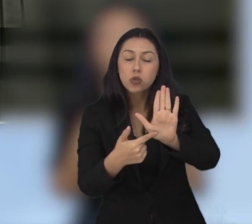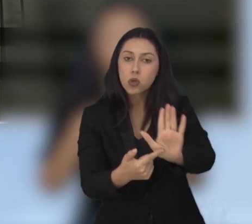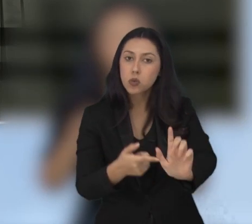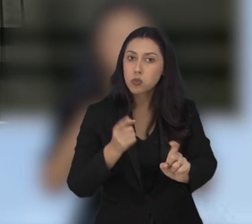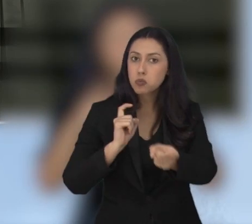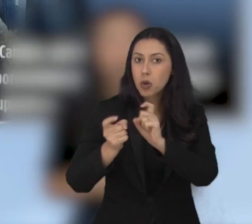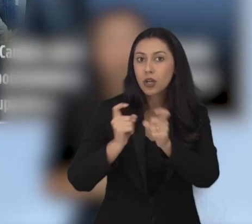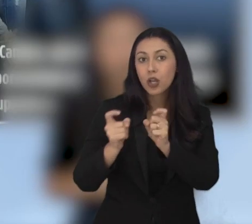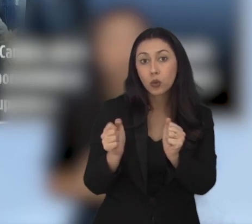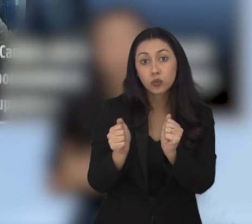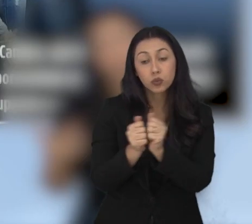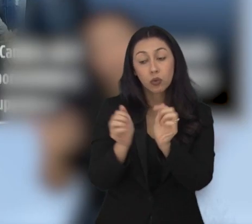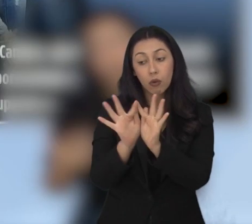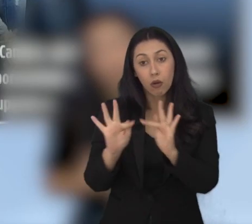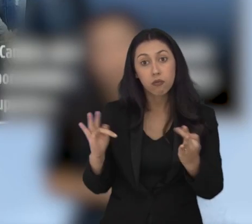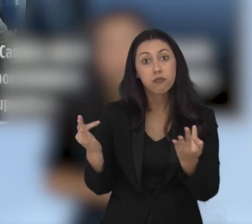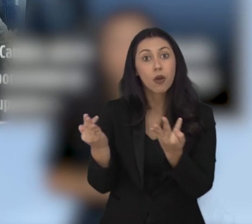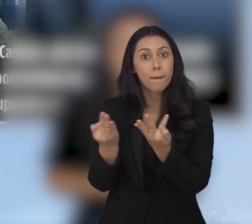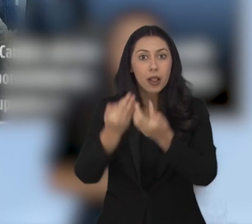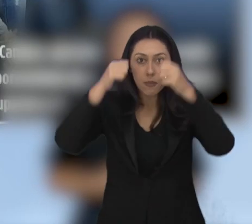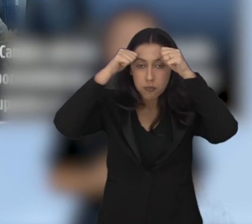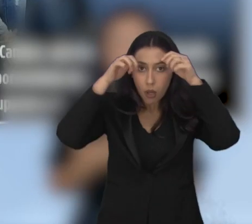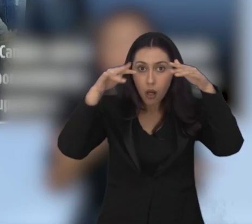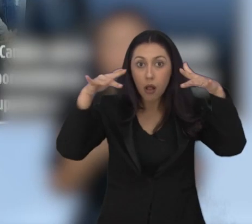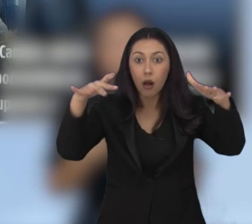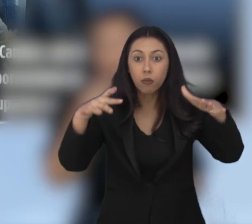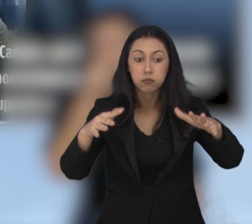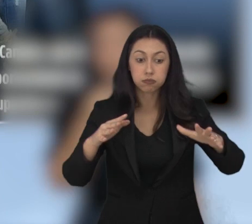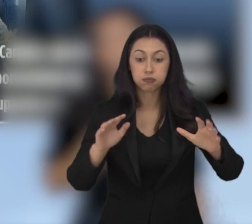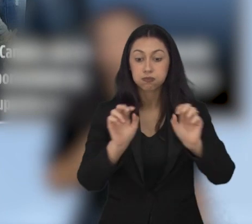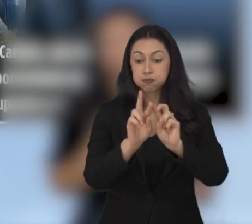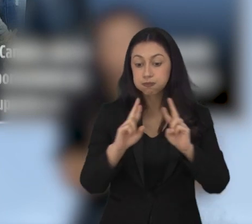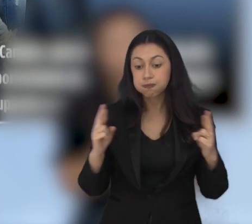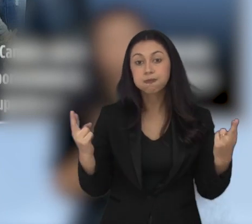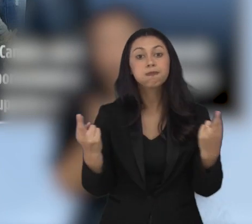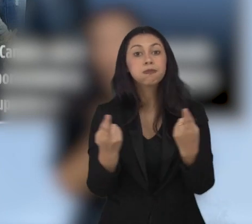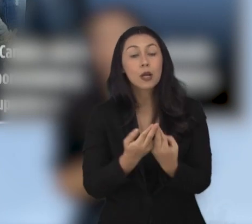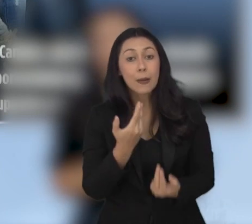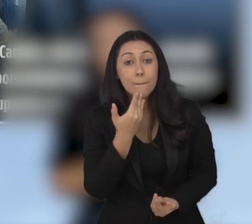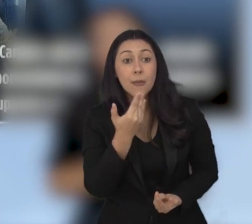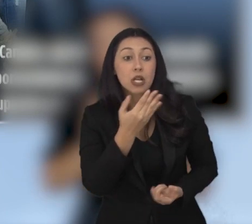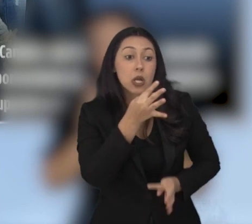reunião realizada com pais de autistas, na qual pais e responsáveis